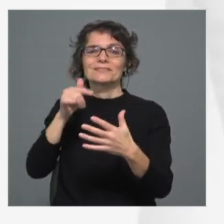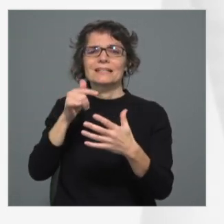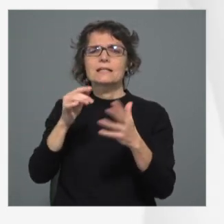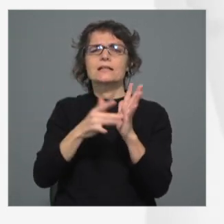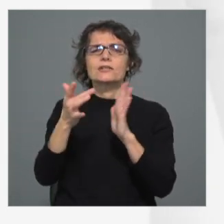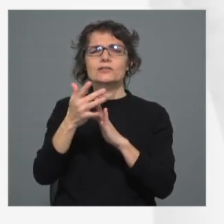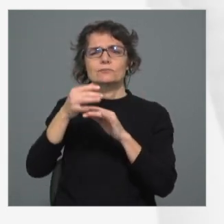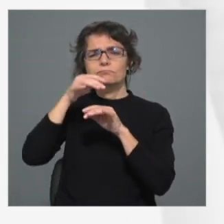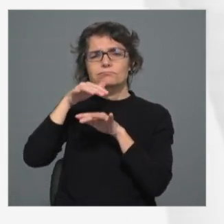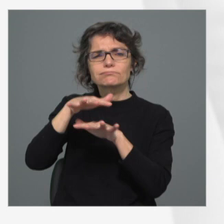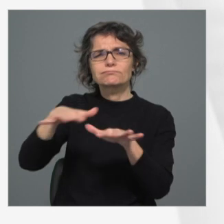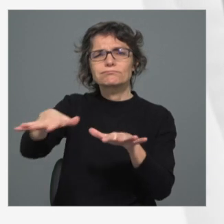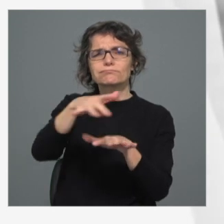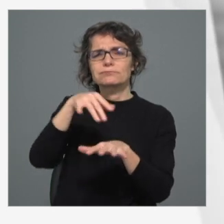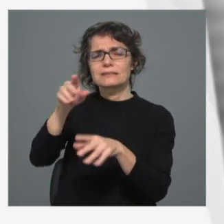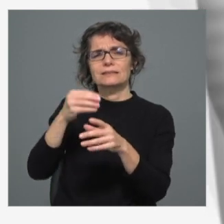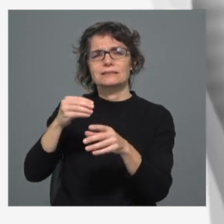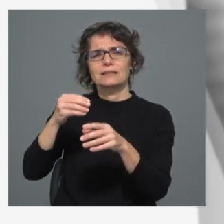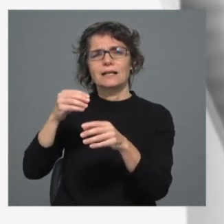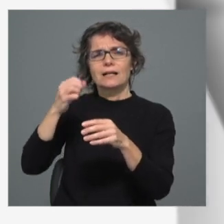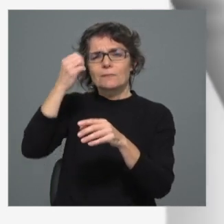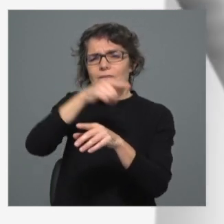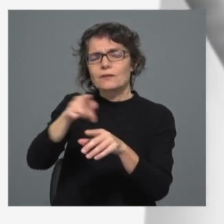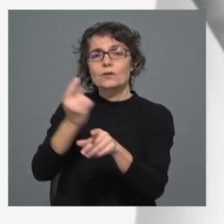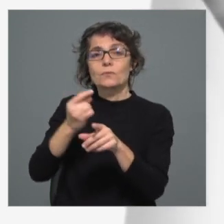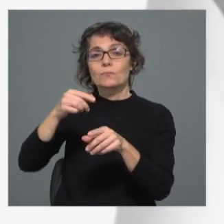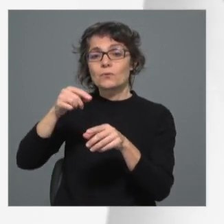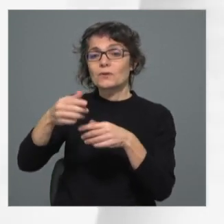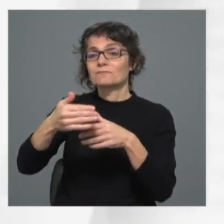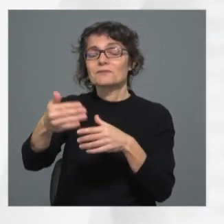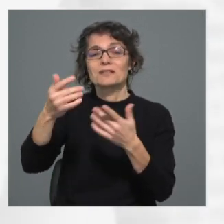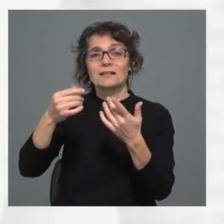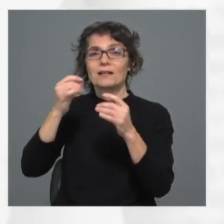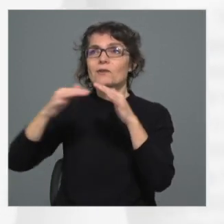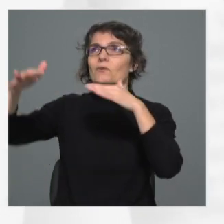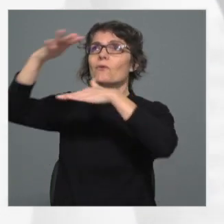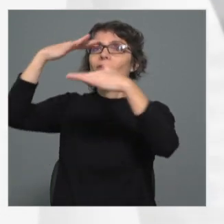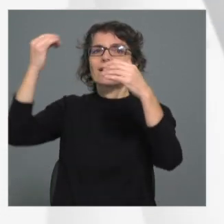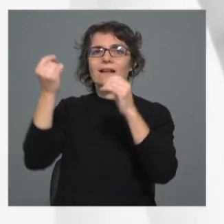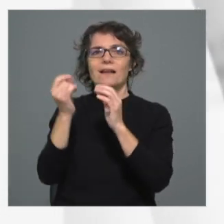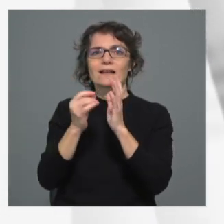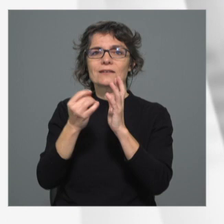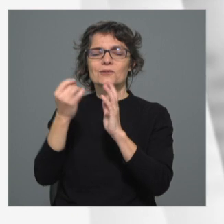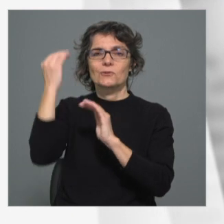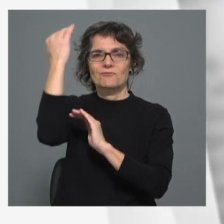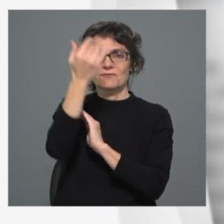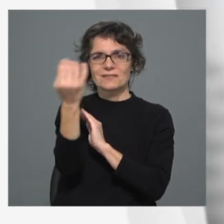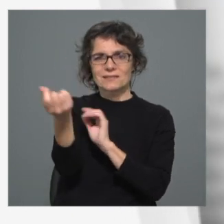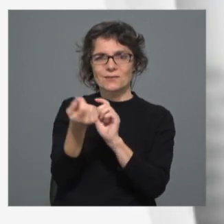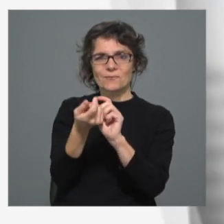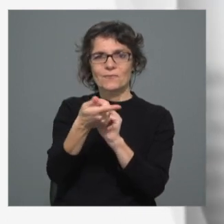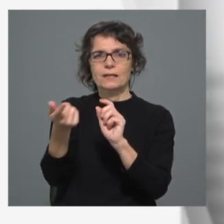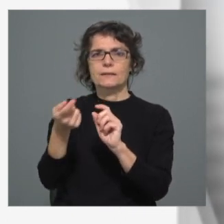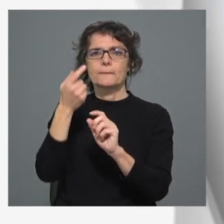pregar: arrependei-vos, porque está próximo o reino dos céus. Caminhando ao longo do mar da Galileia, viu